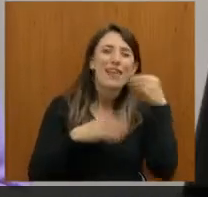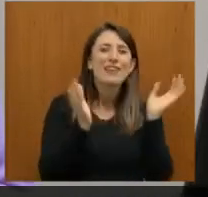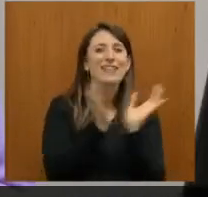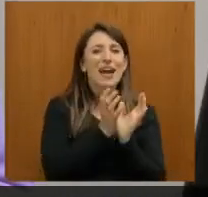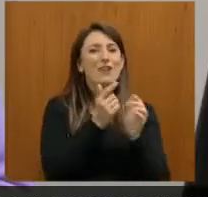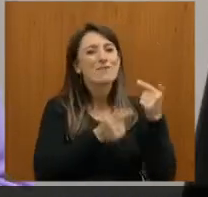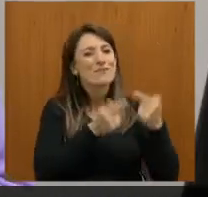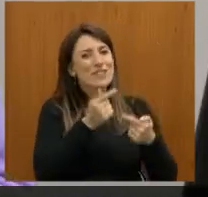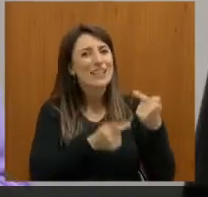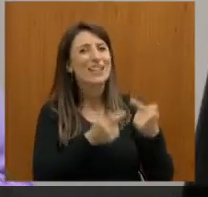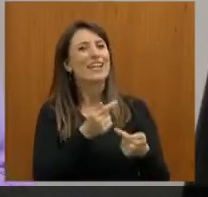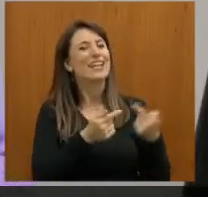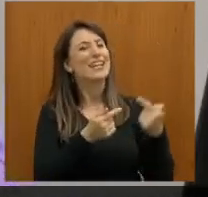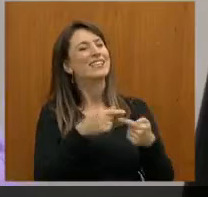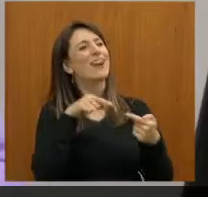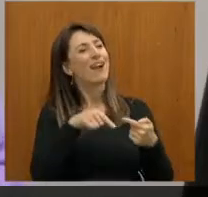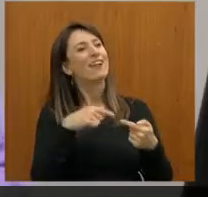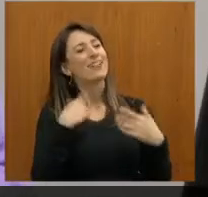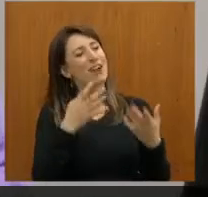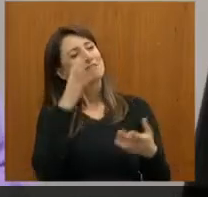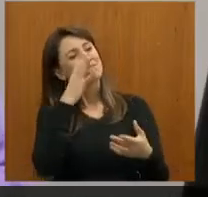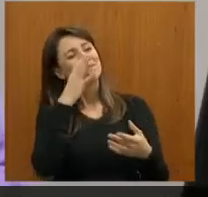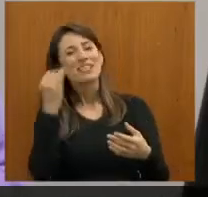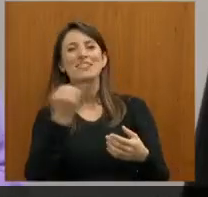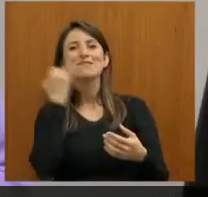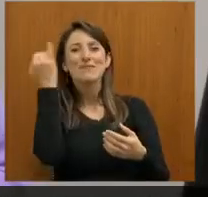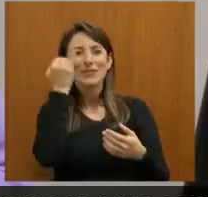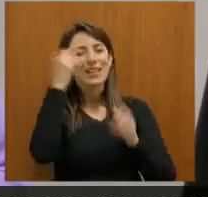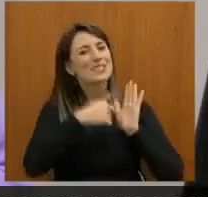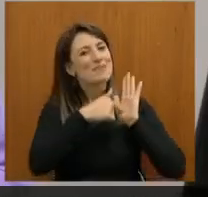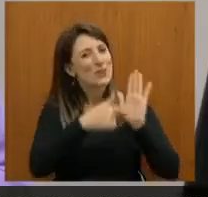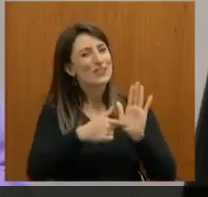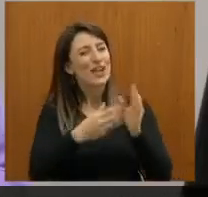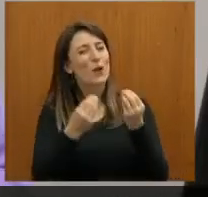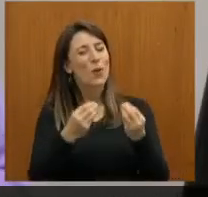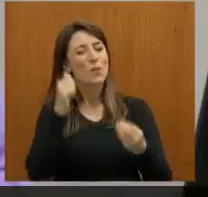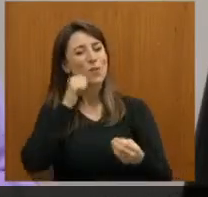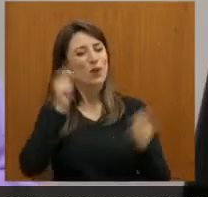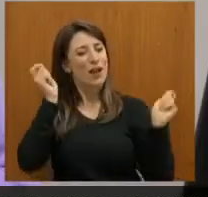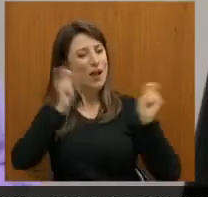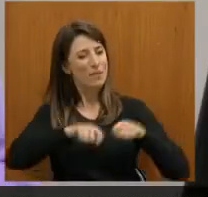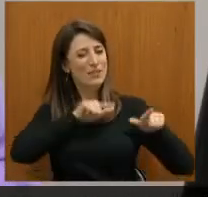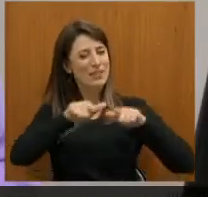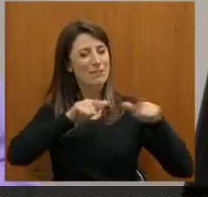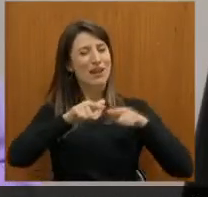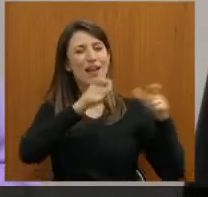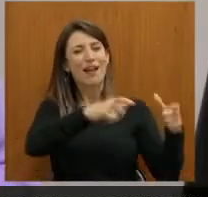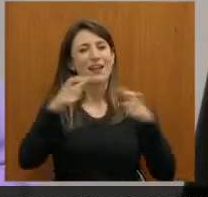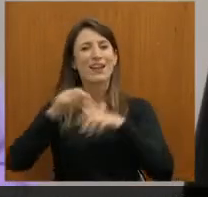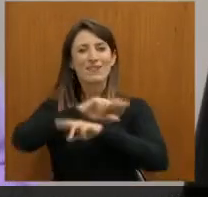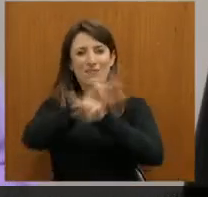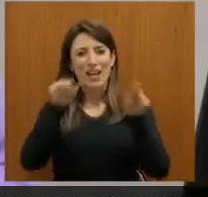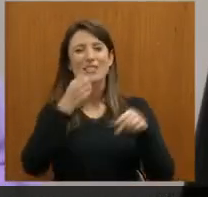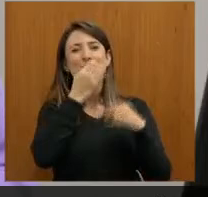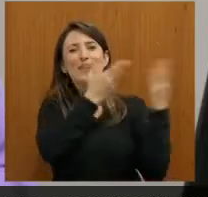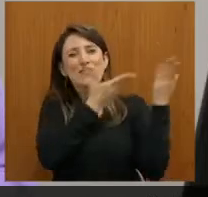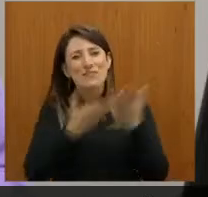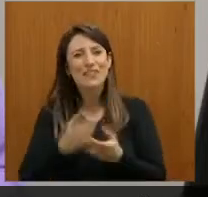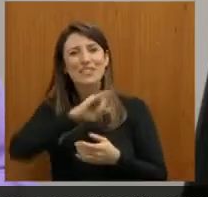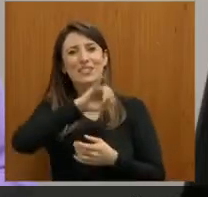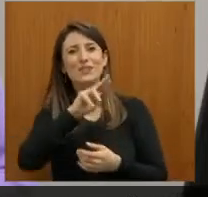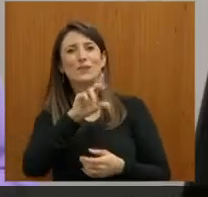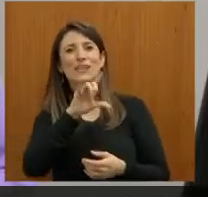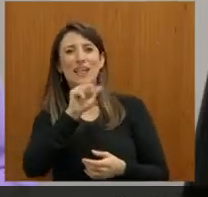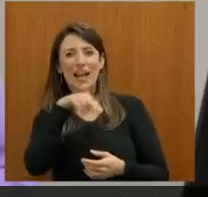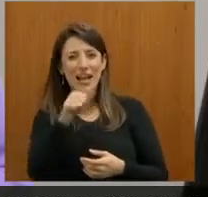esse olhar importante das mulheres nas diversas atuações é muito obrigada Juliana seja muito bem-vinda comissão é Nossa e Que bom que você